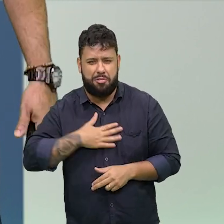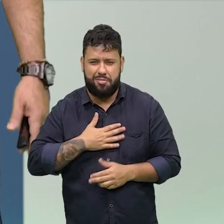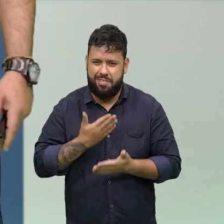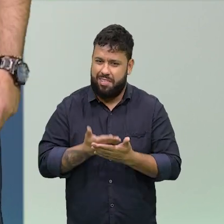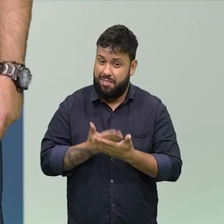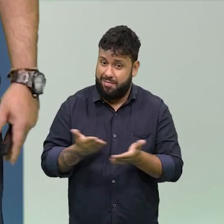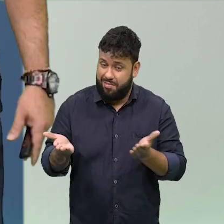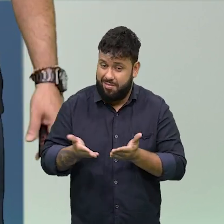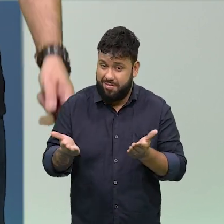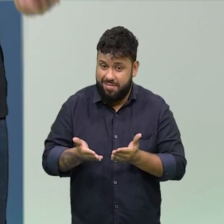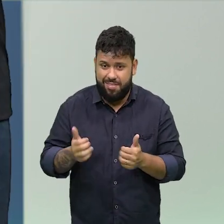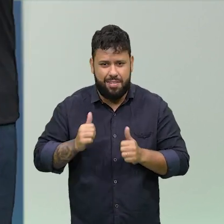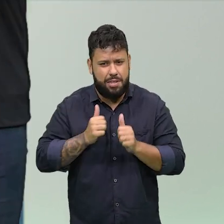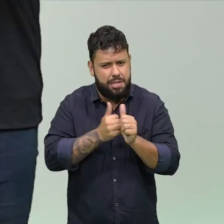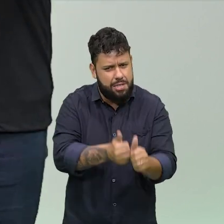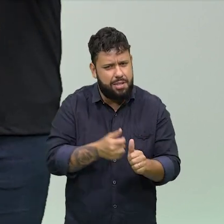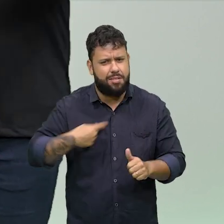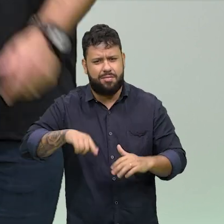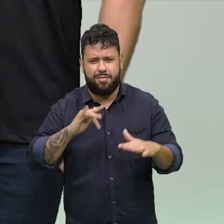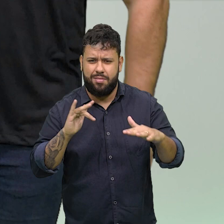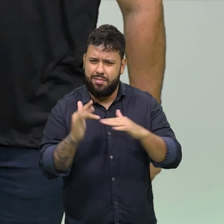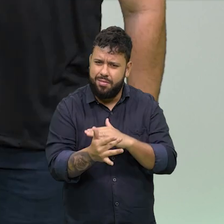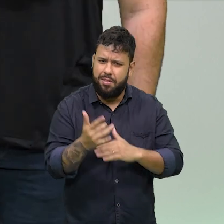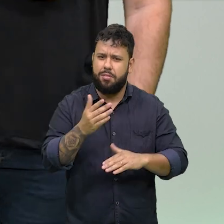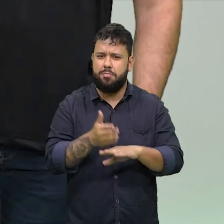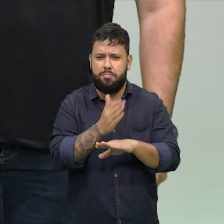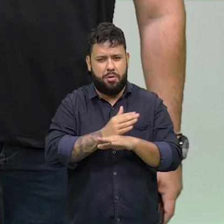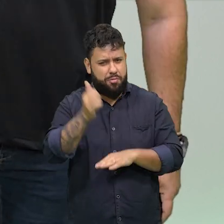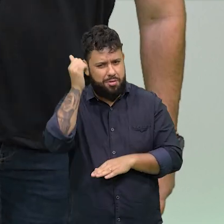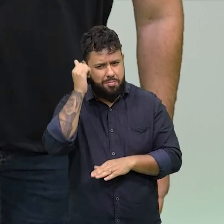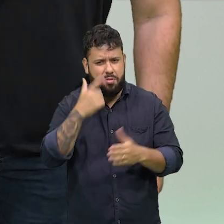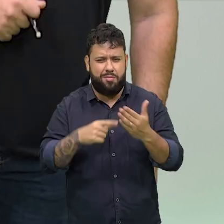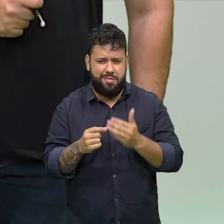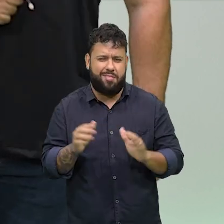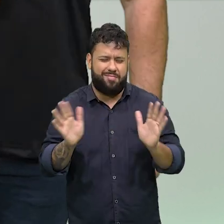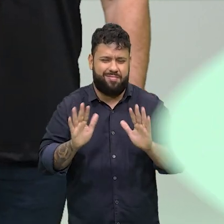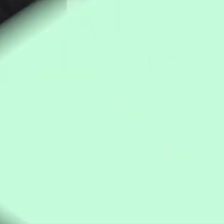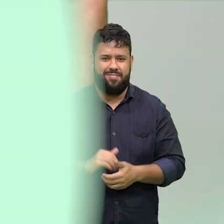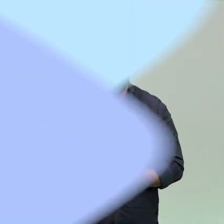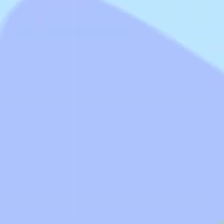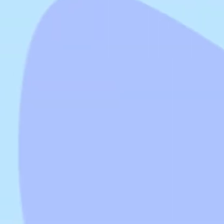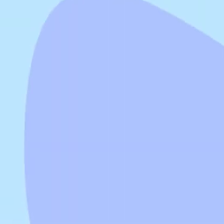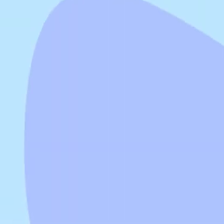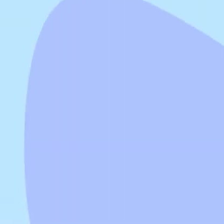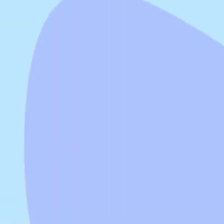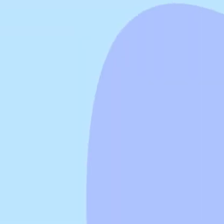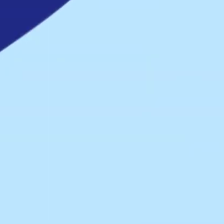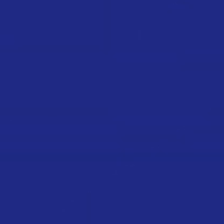gostado da nossa aula de hoje. Siga o Preveste UEA nas redes sociais. Até a próxima. Tchau!